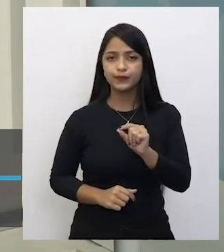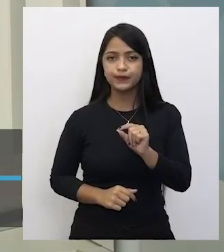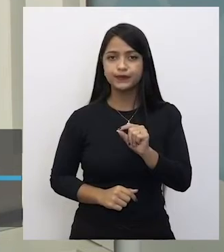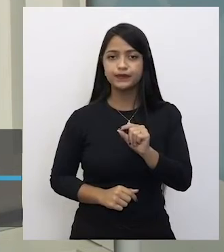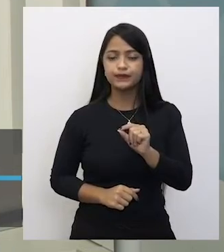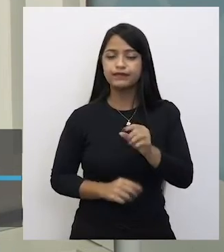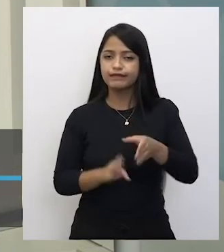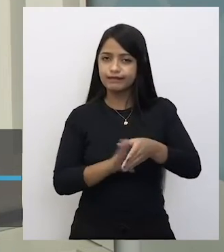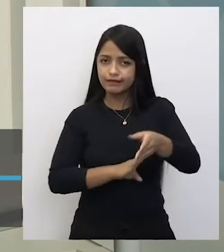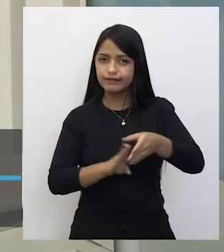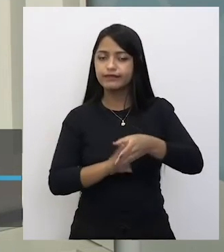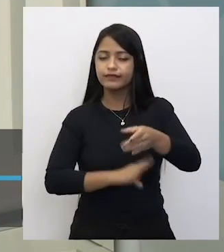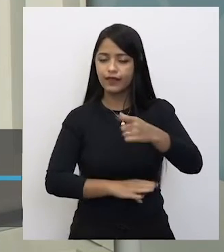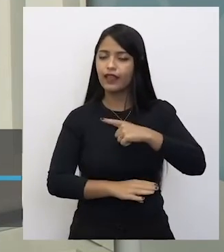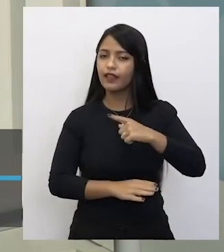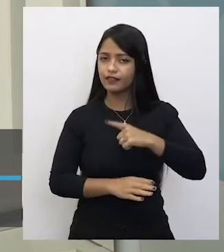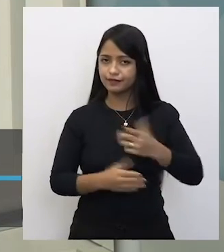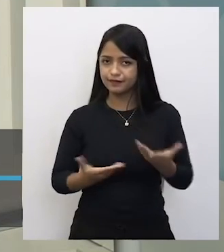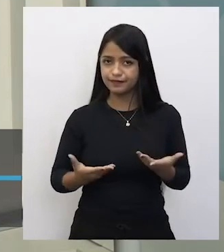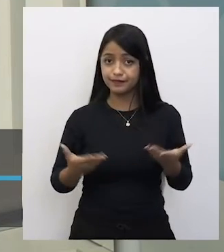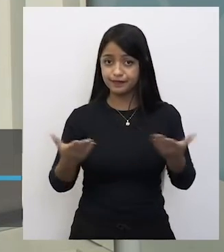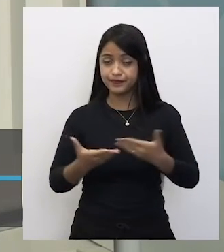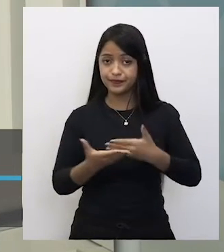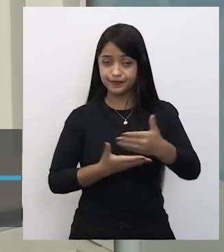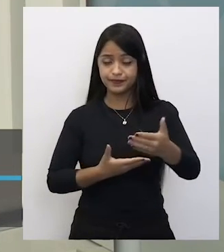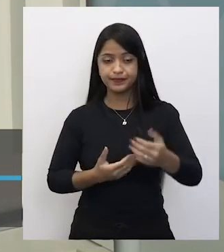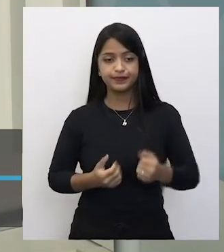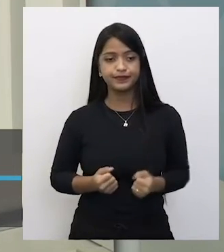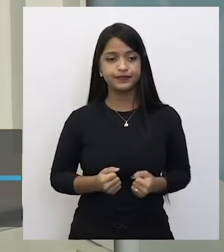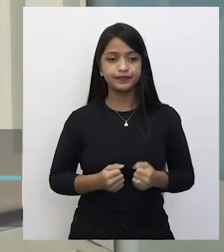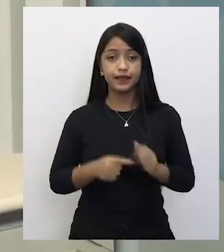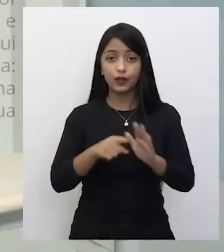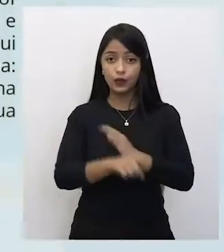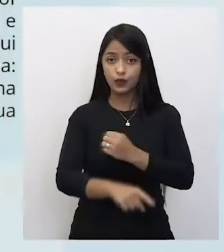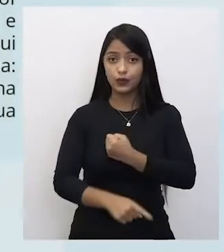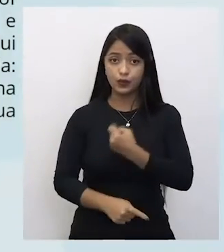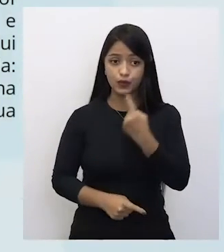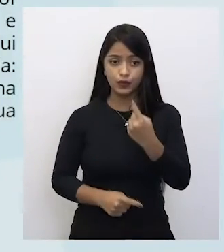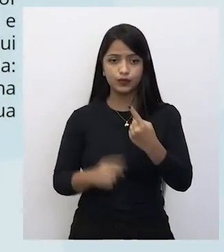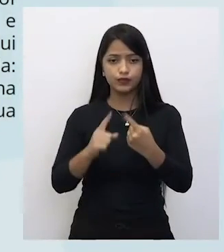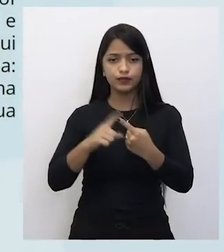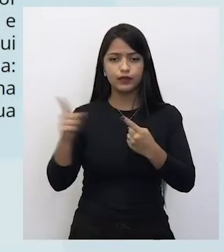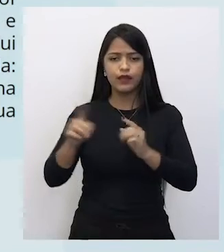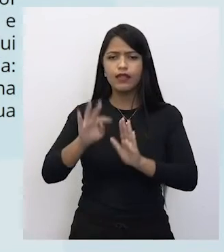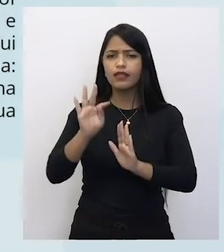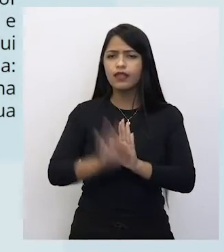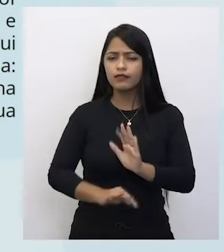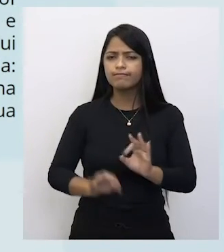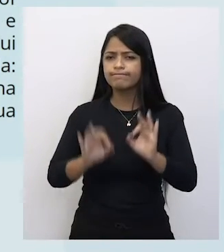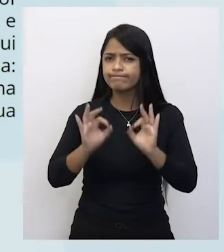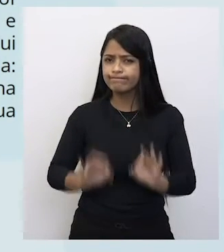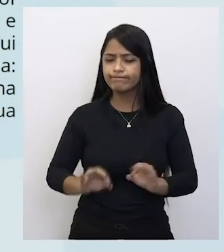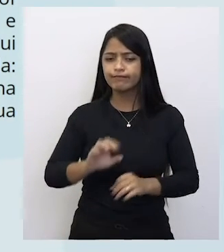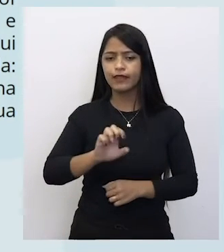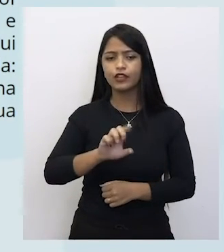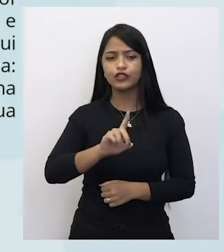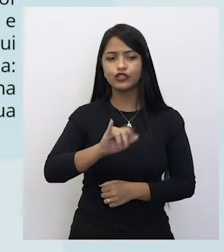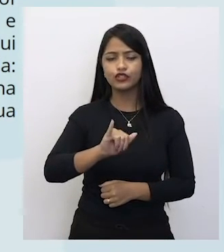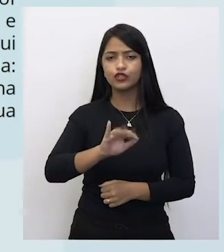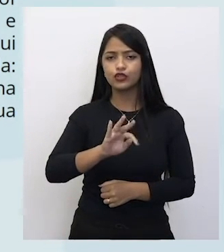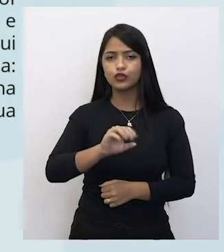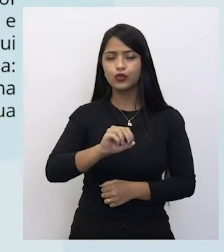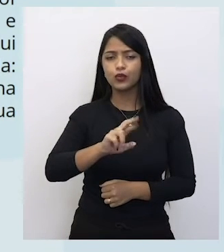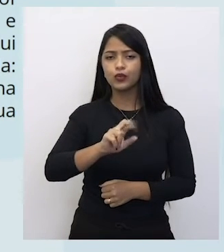certa orientação, né? Então, vamos lá. Primeiro, o texto que acabamos de ler é um editorial de que suporte? Ele é